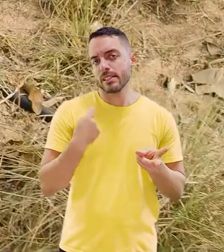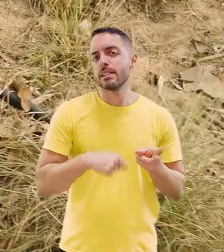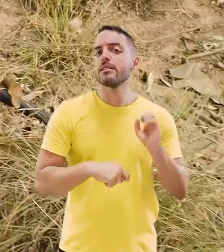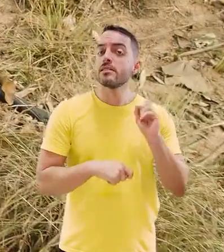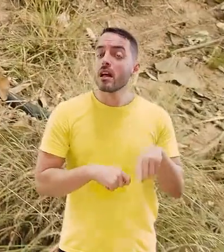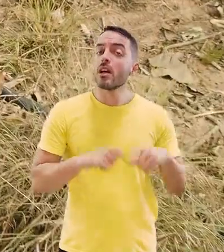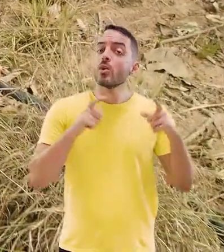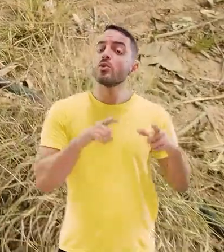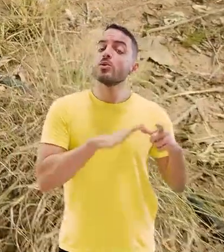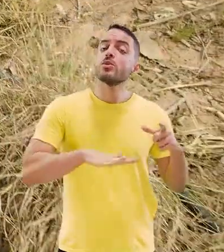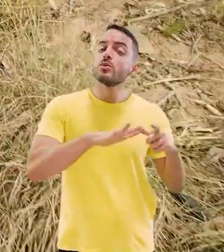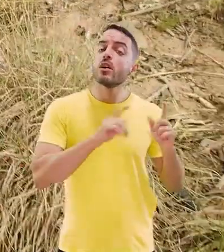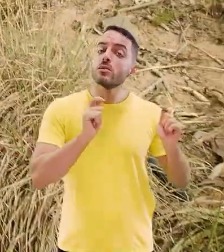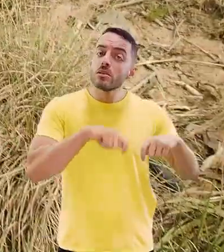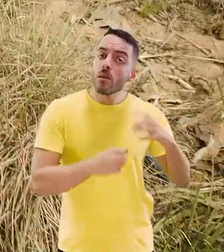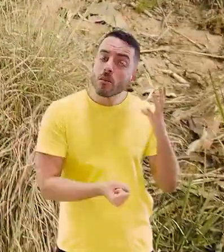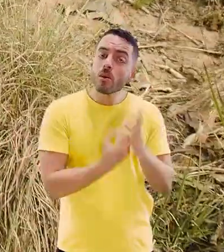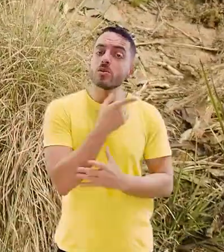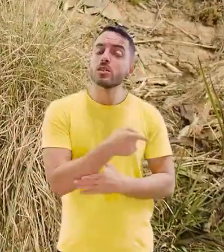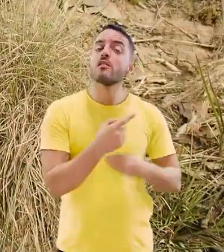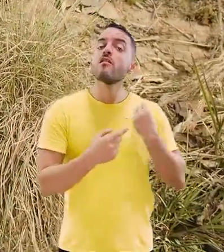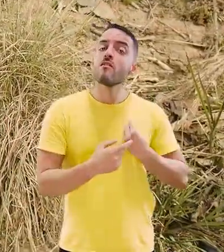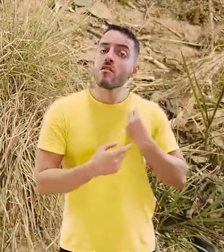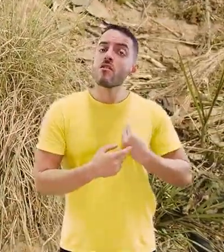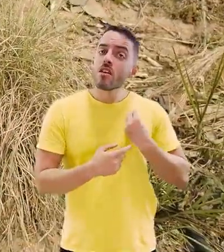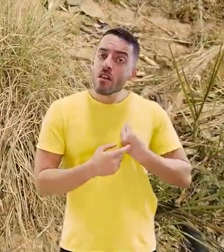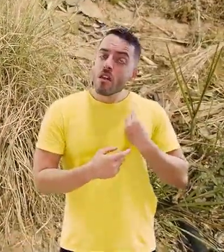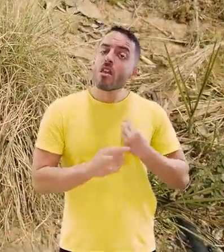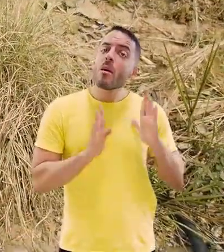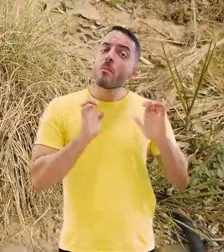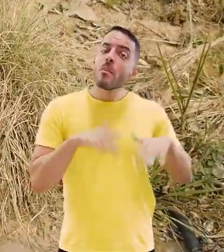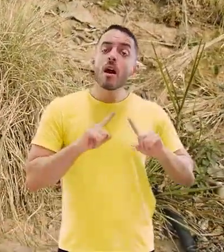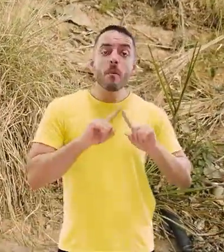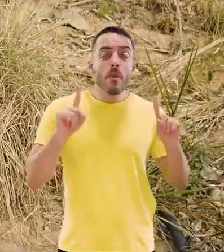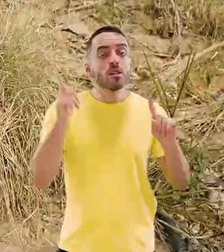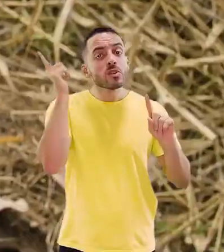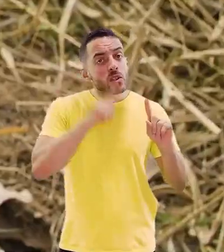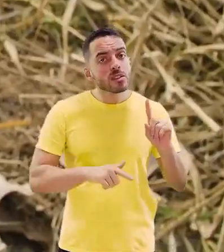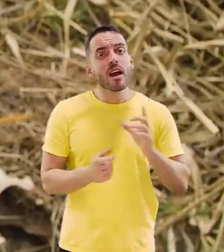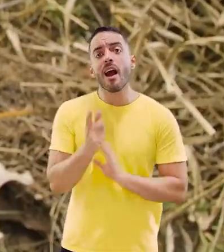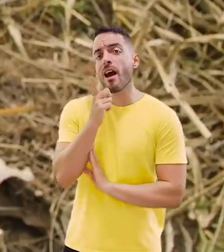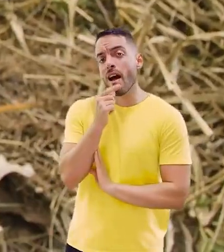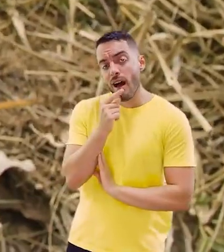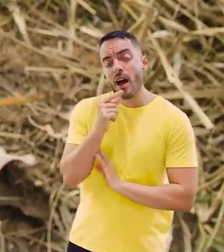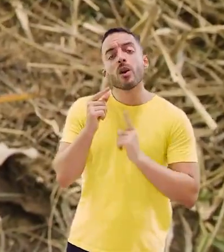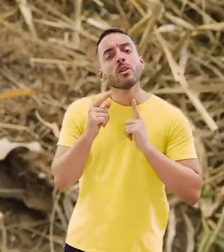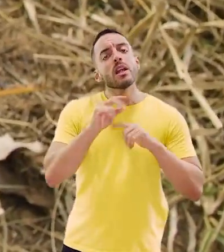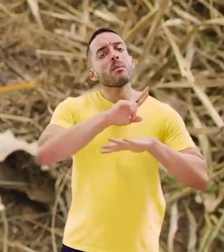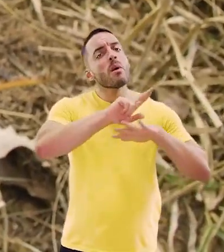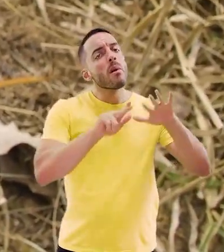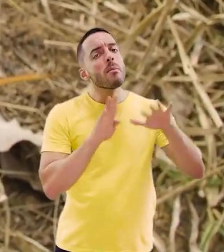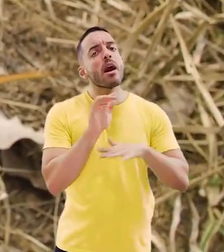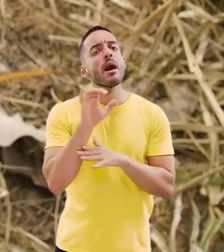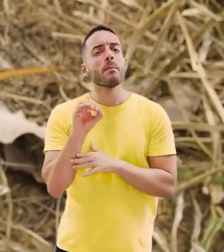um espaço onde você possa produzir, possa sobreviver, possa ter o seu negócio, mas que também produza água, que produza, mantenha a biodiversidade,